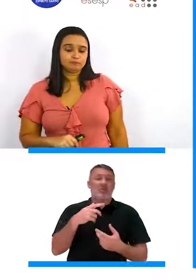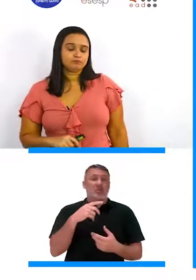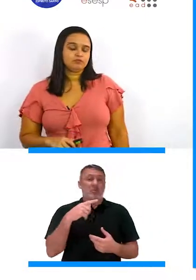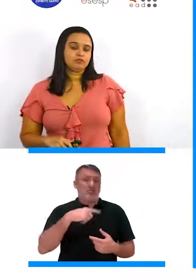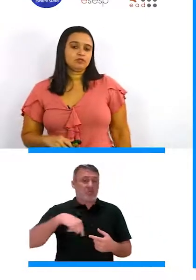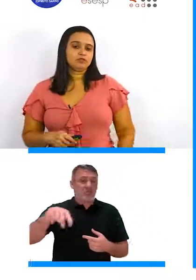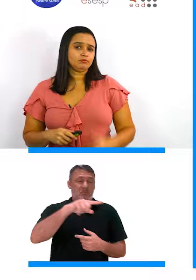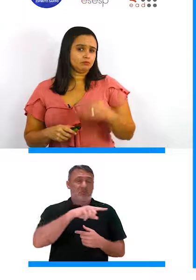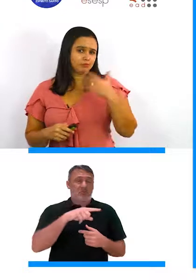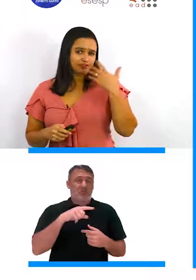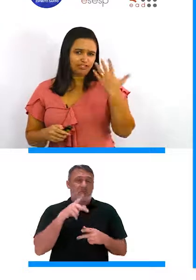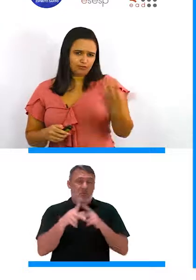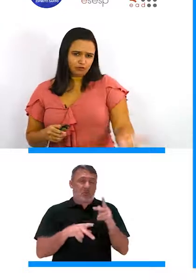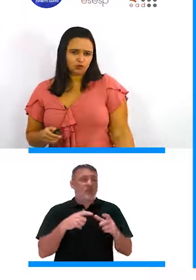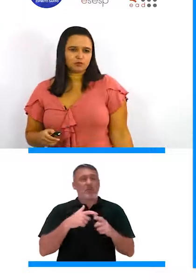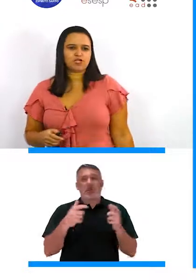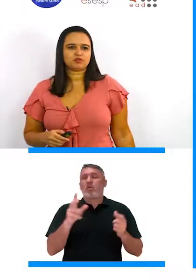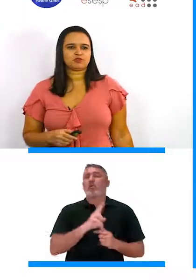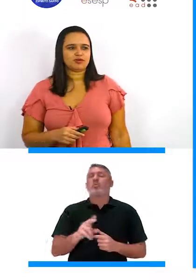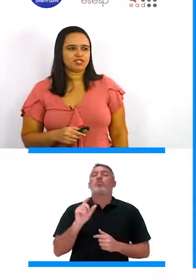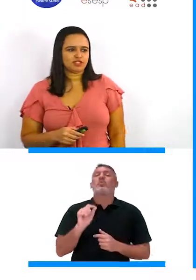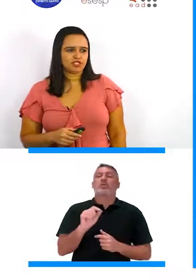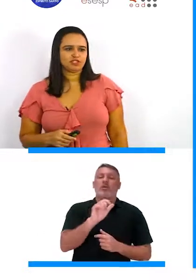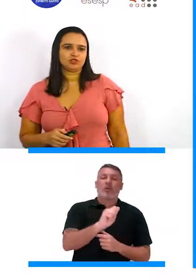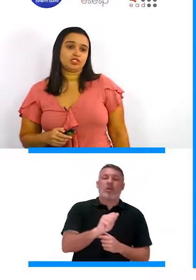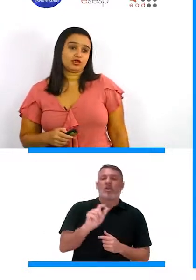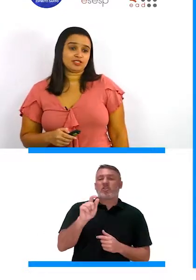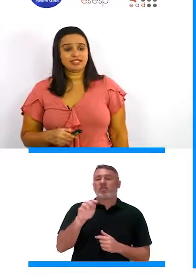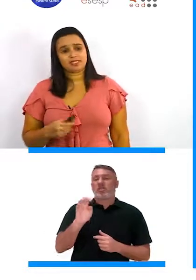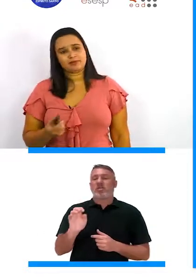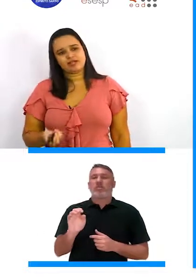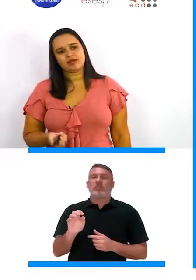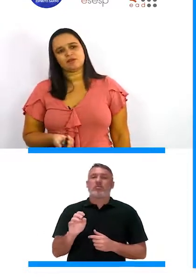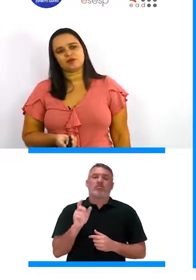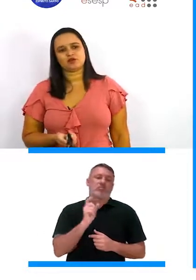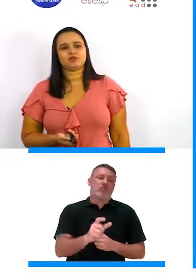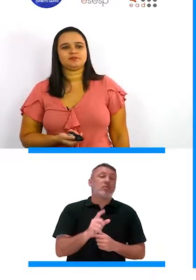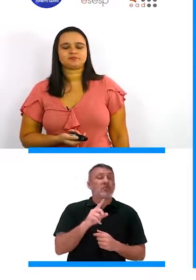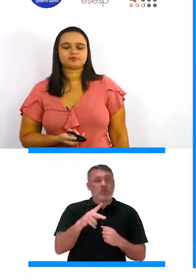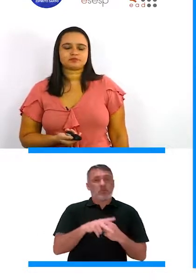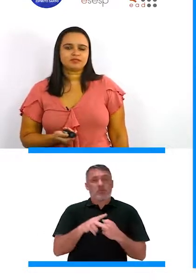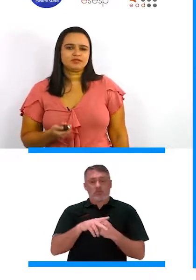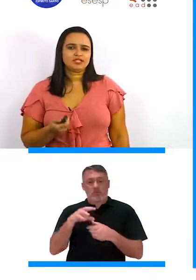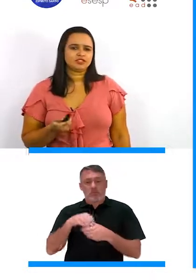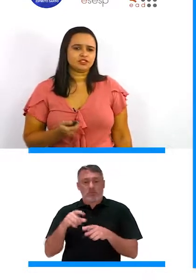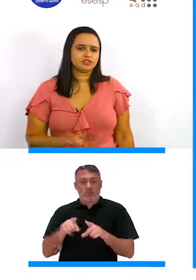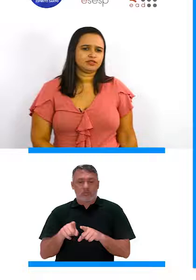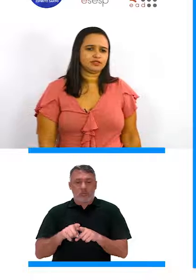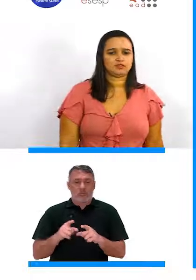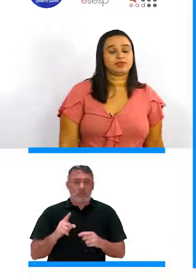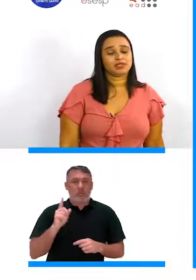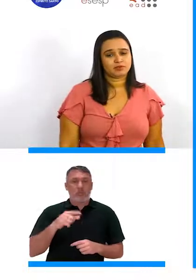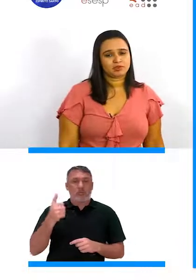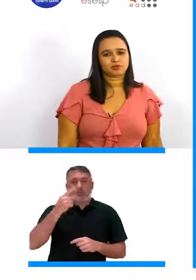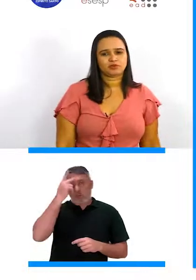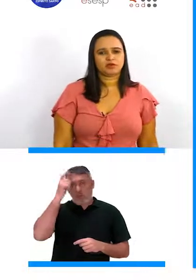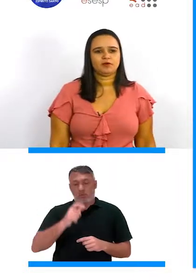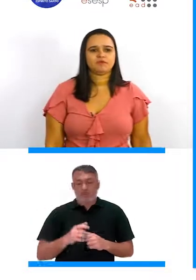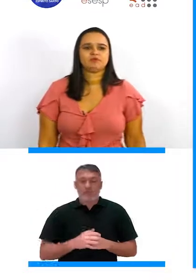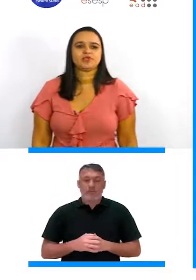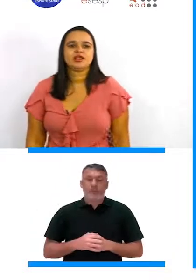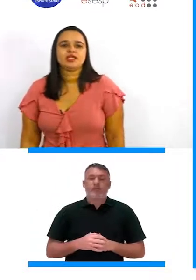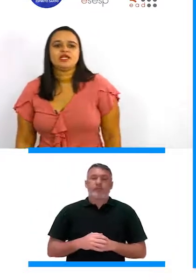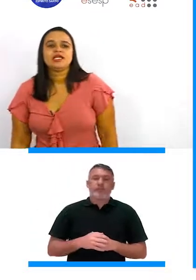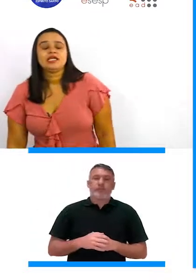tal. Preferimos muito mais usar o a gente do que nós, que também é um pronome de primeira pessoa do